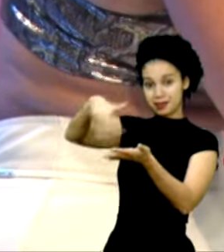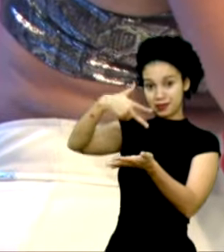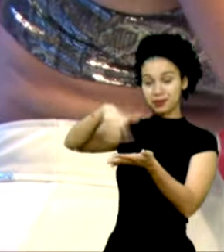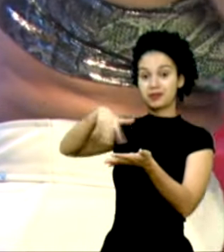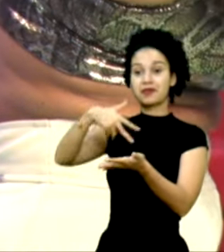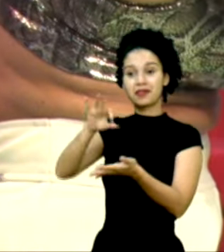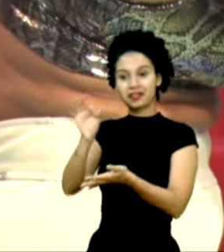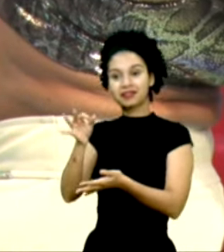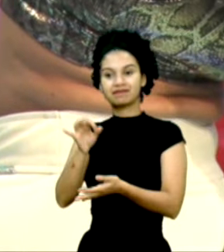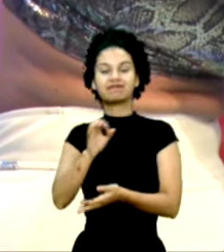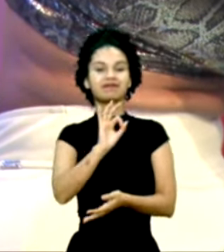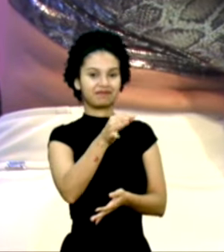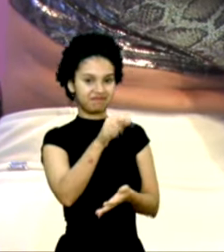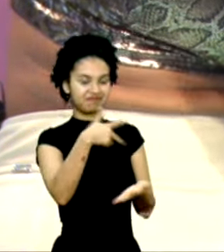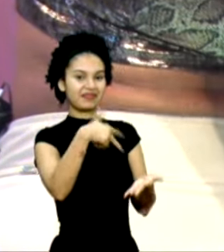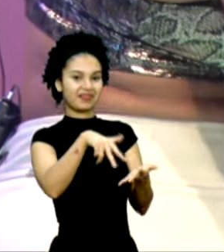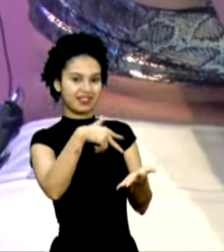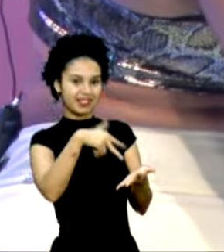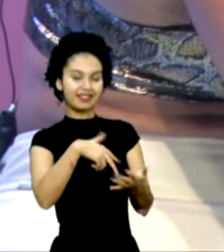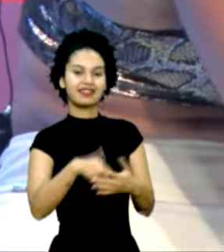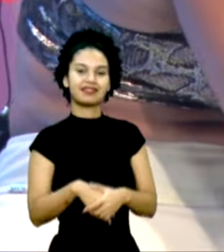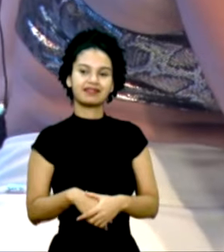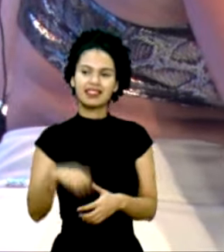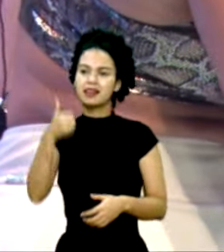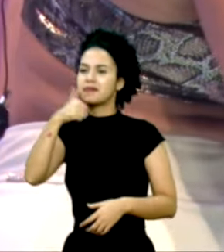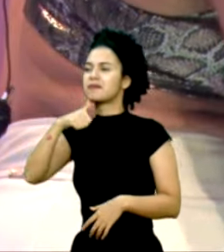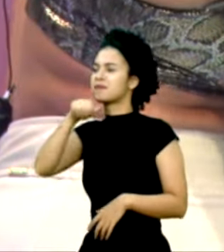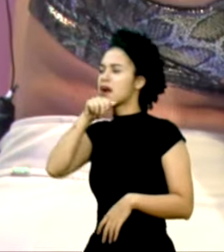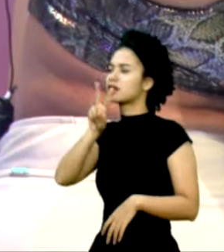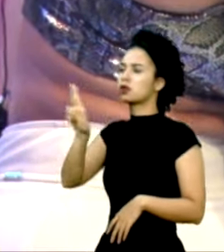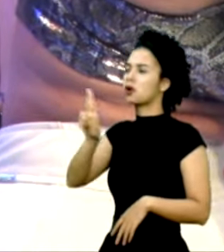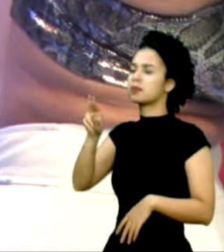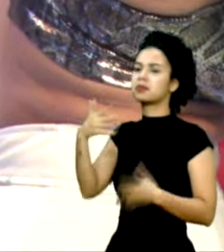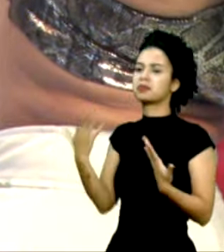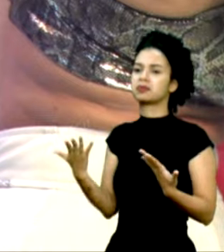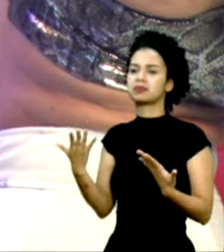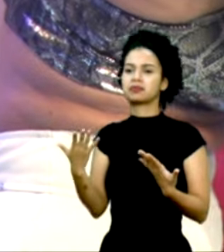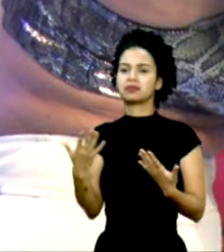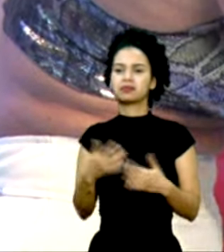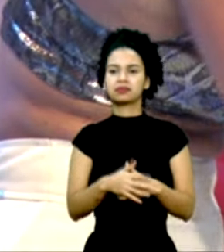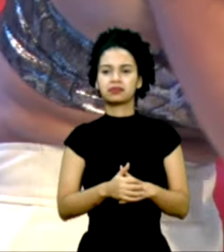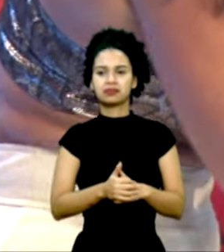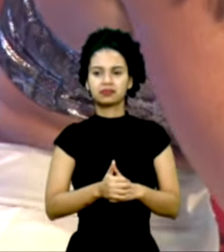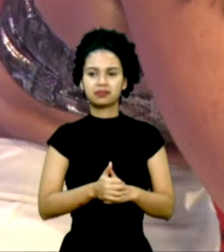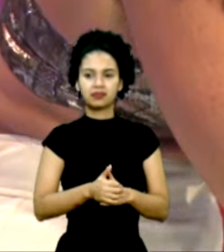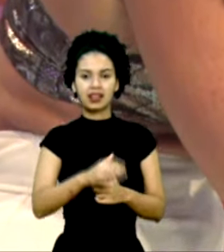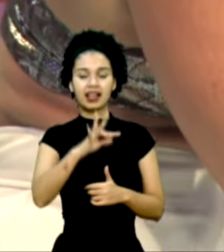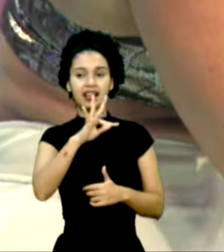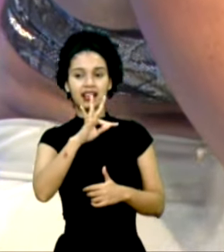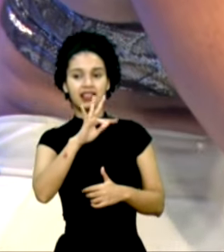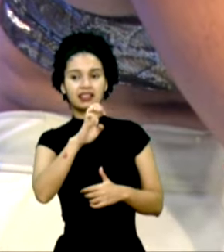embaixo, não foi? E a mamãe, como é o nome da mamãe? Salma. Elma?